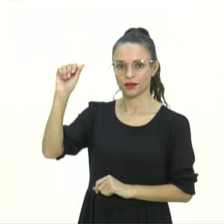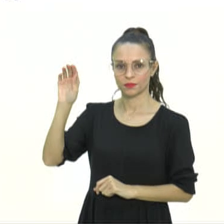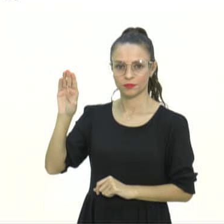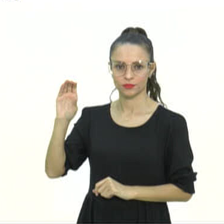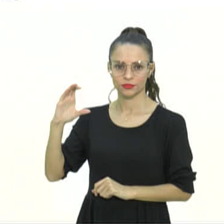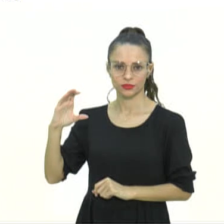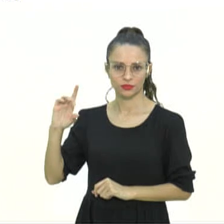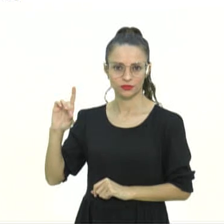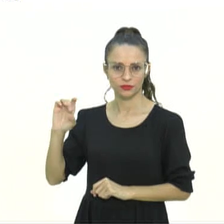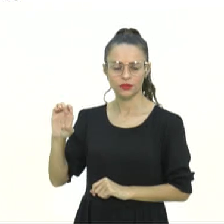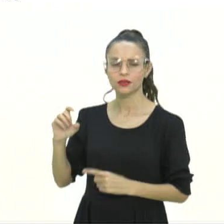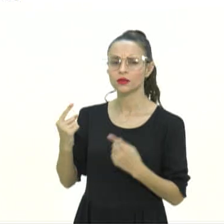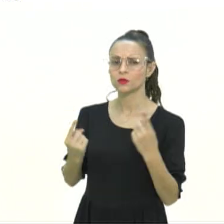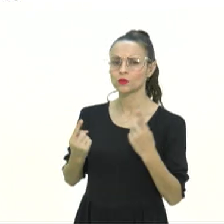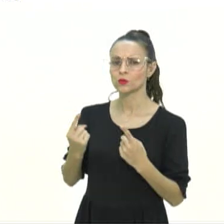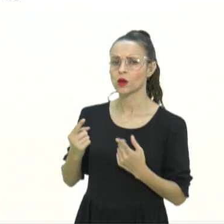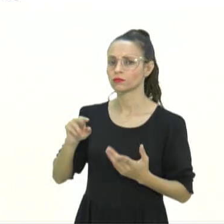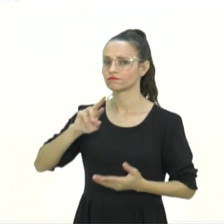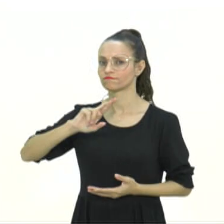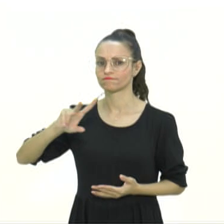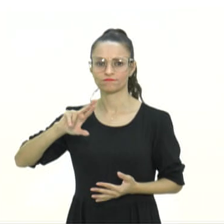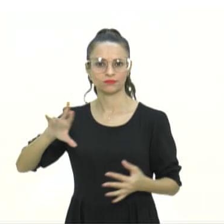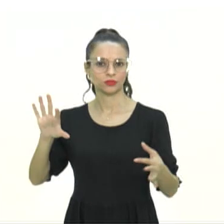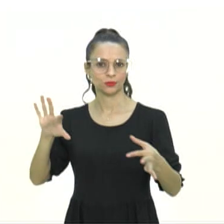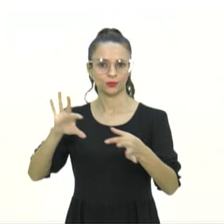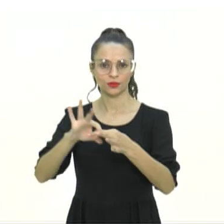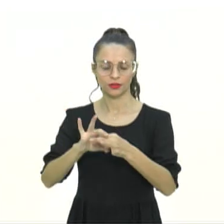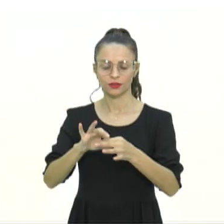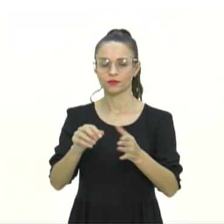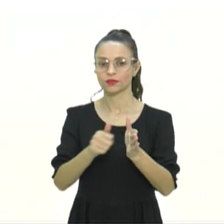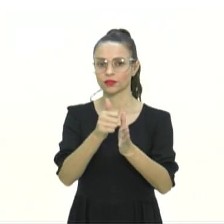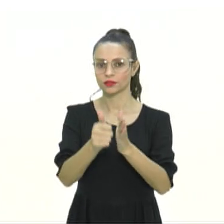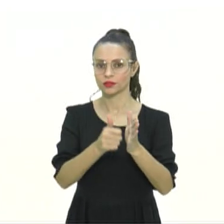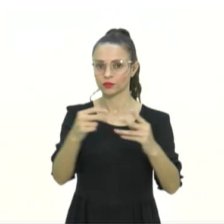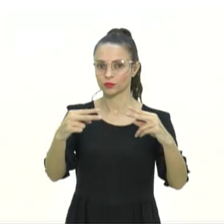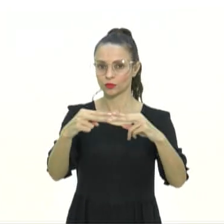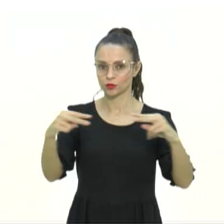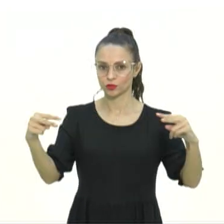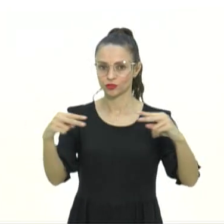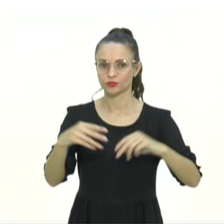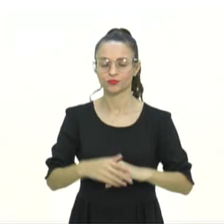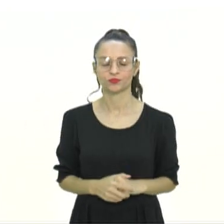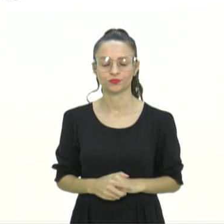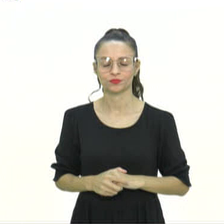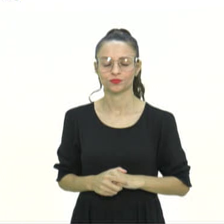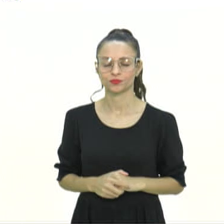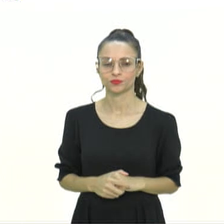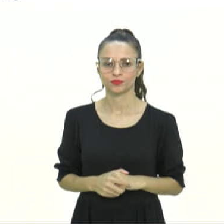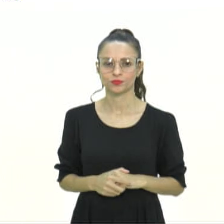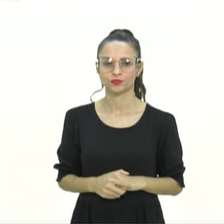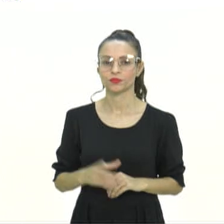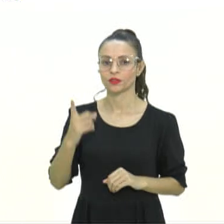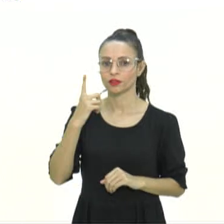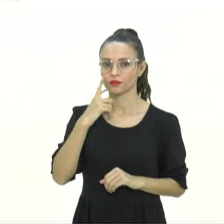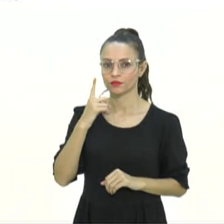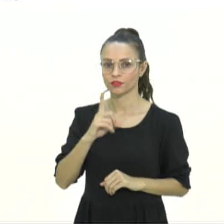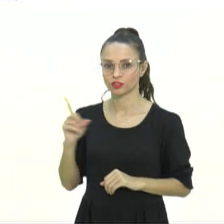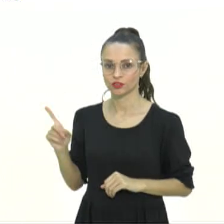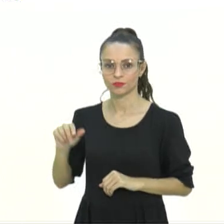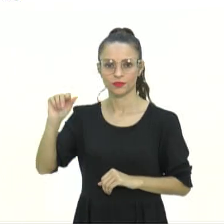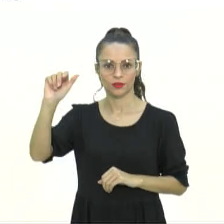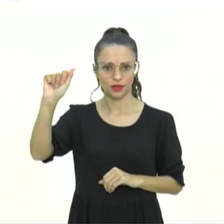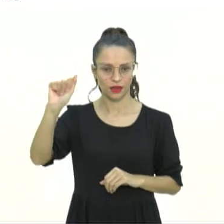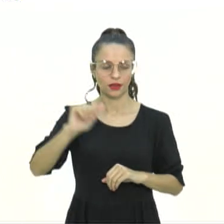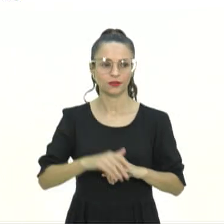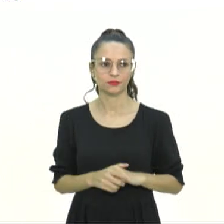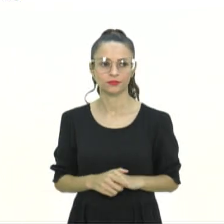que saber qual não faz referência ao transporte ferroviário. Então, exceto. Veja, letra A diz